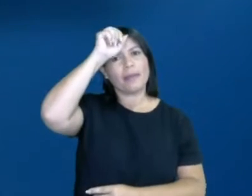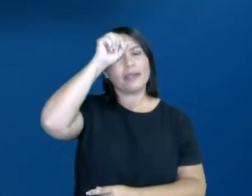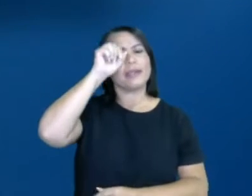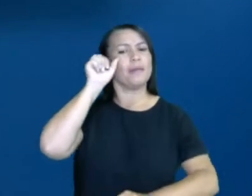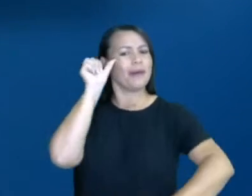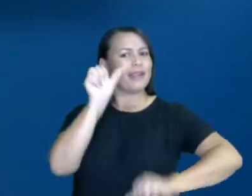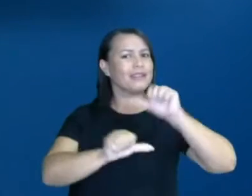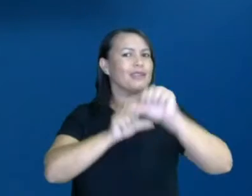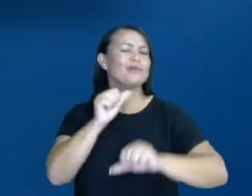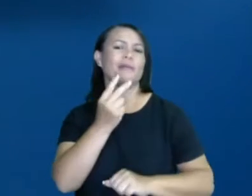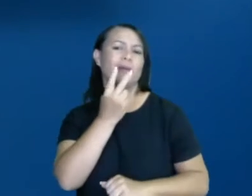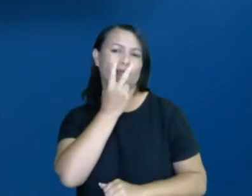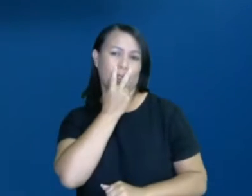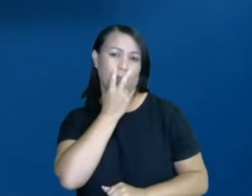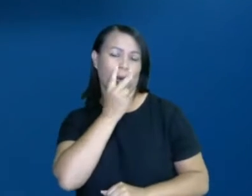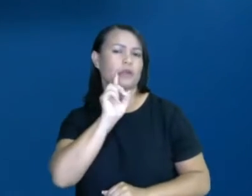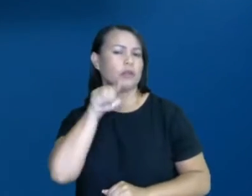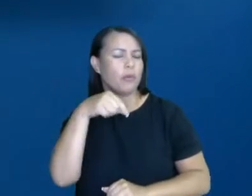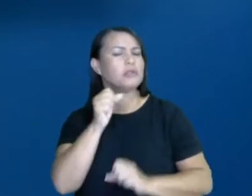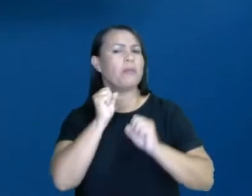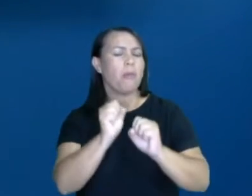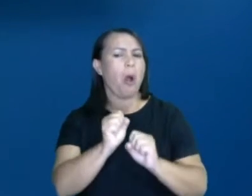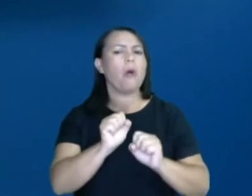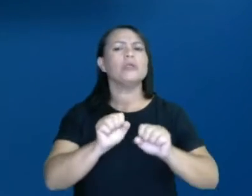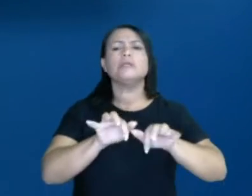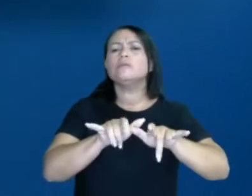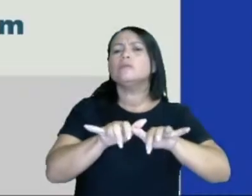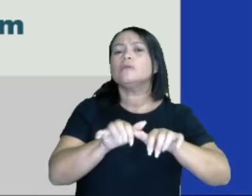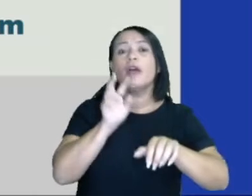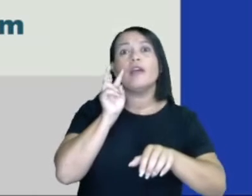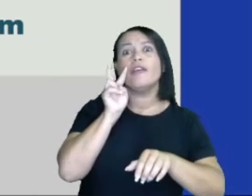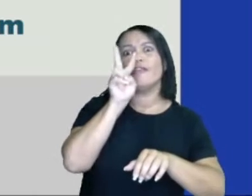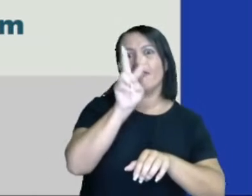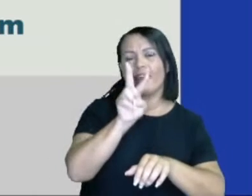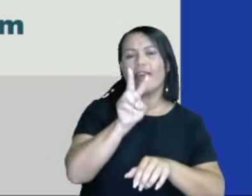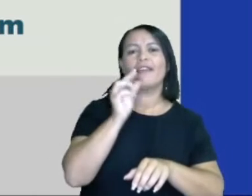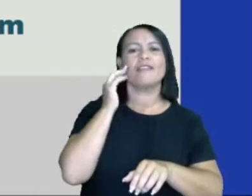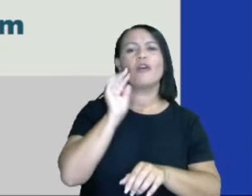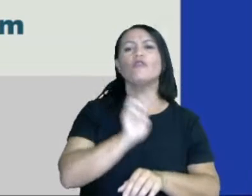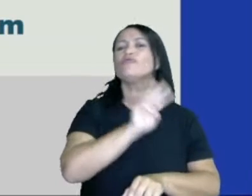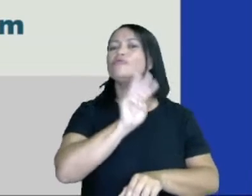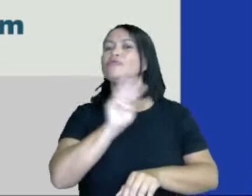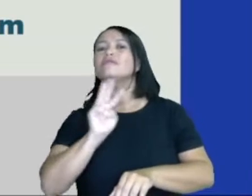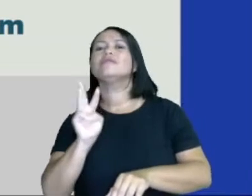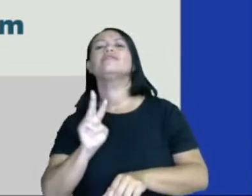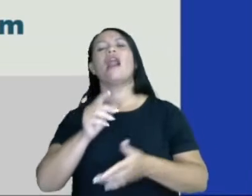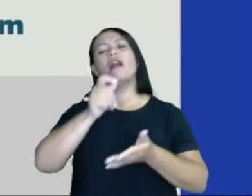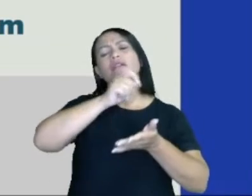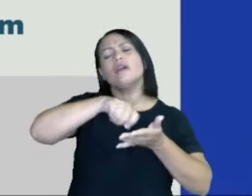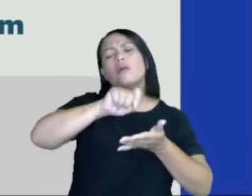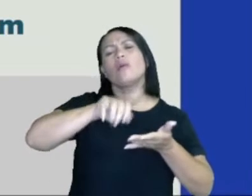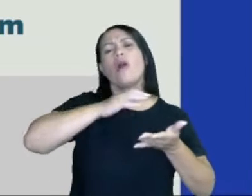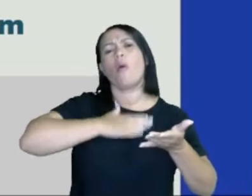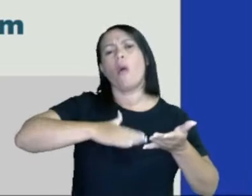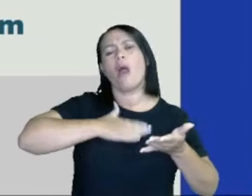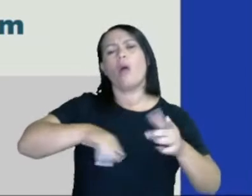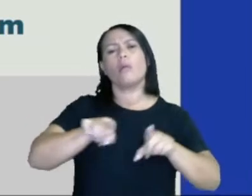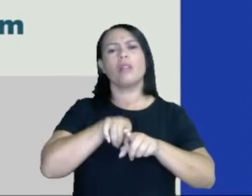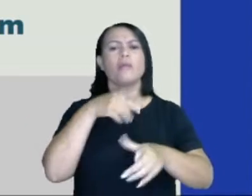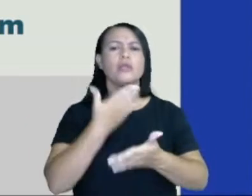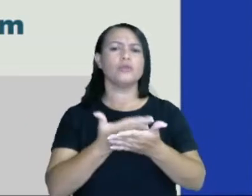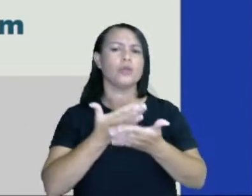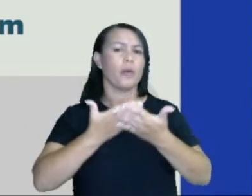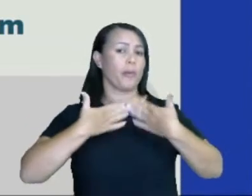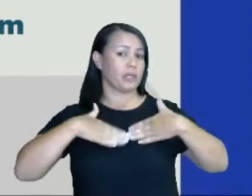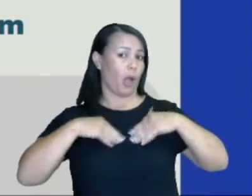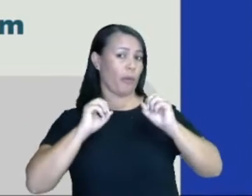para Transformar Vitória. Então, depois você pode ir lá e pegar esse material para anotar com mais calma e estudar com